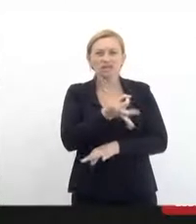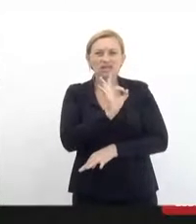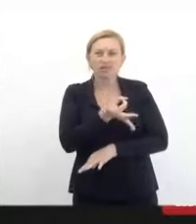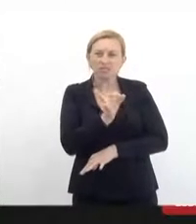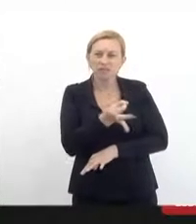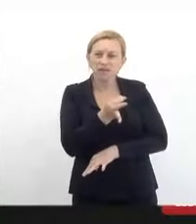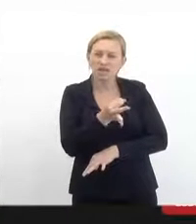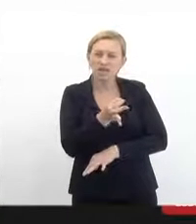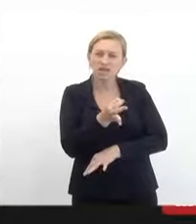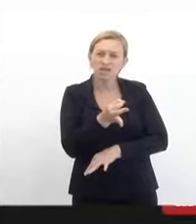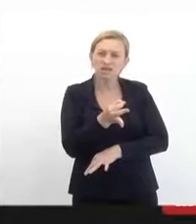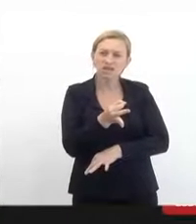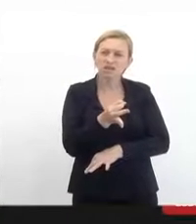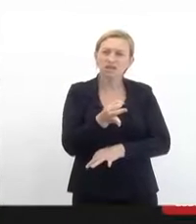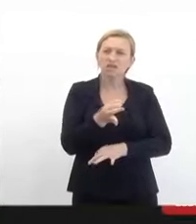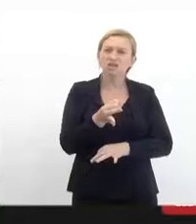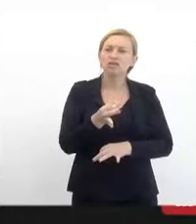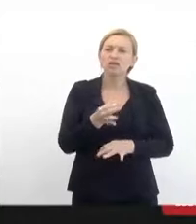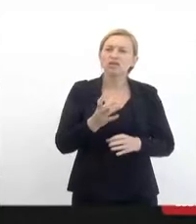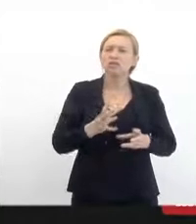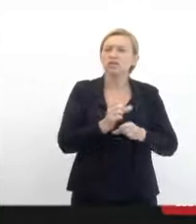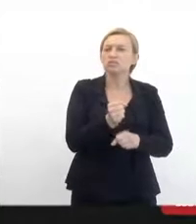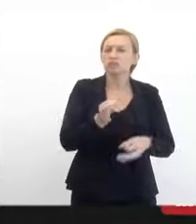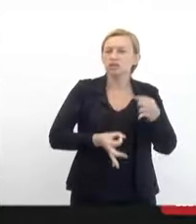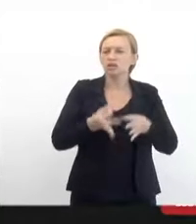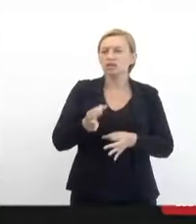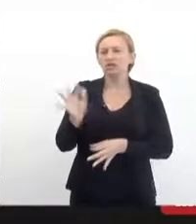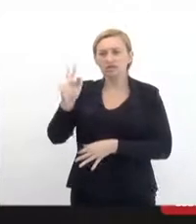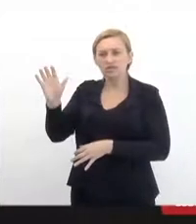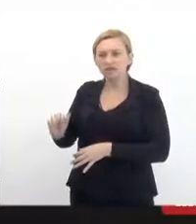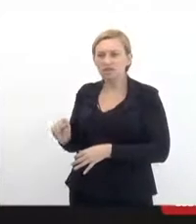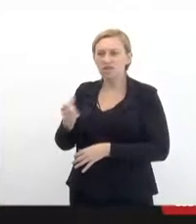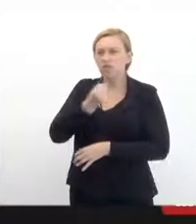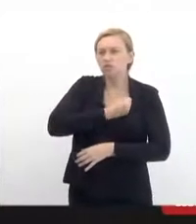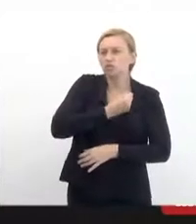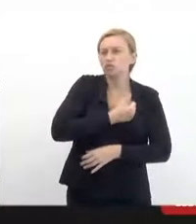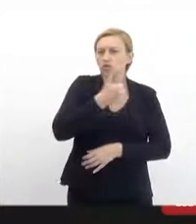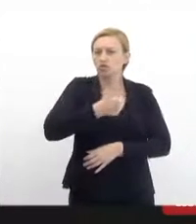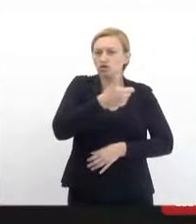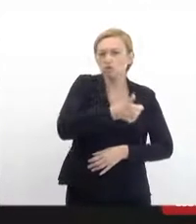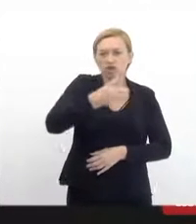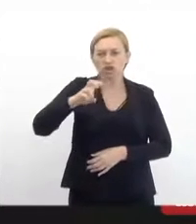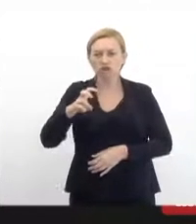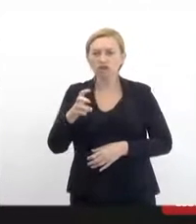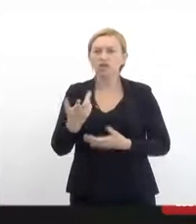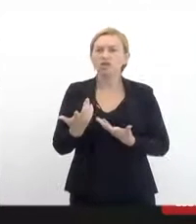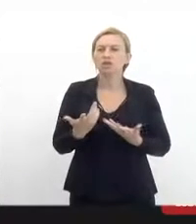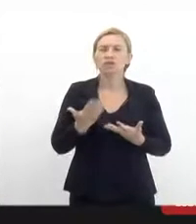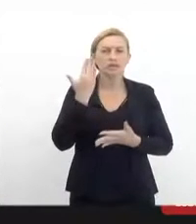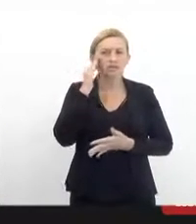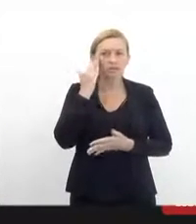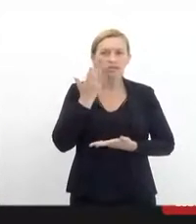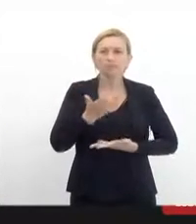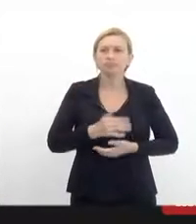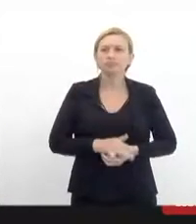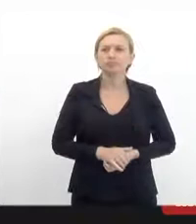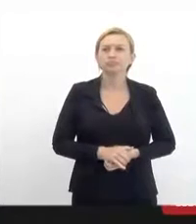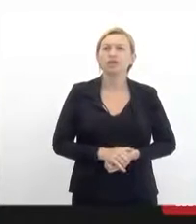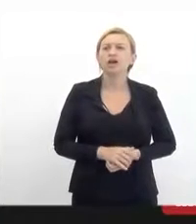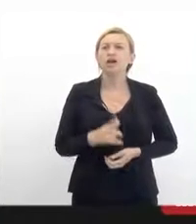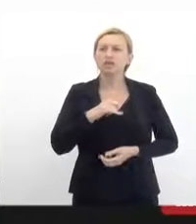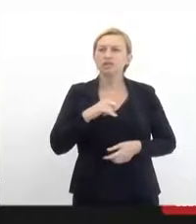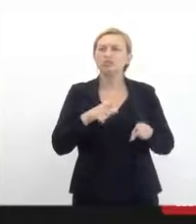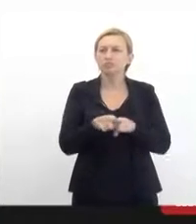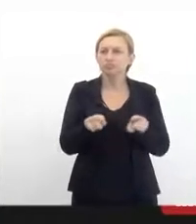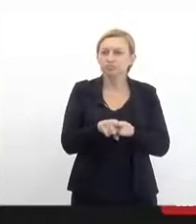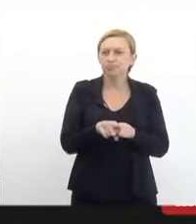parecer normativo da Superintendência de Tributação da Fazenda, número 1, de 2015, com esse entendimento. E nós temos